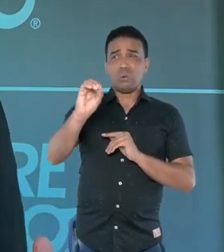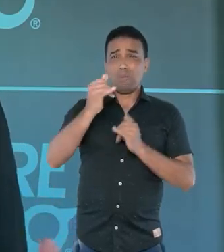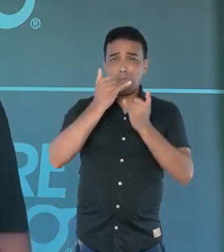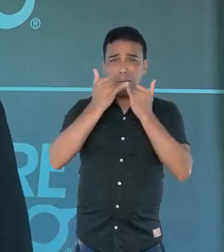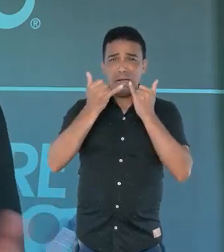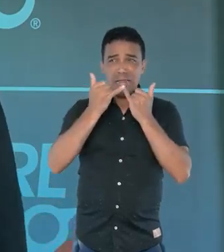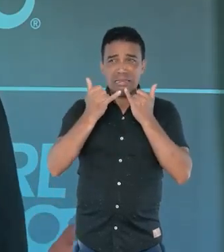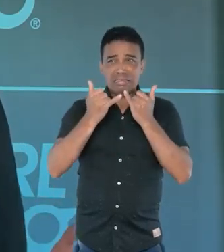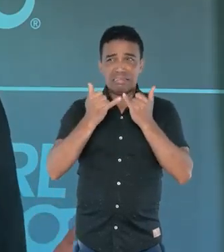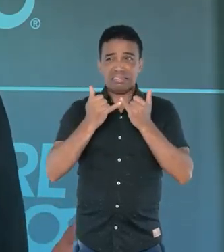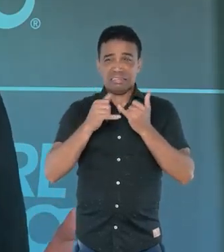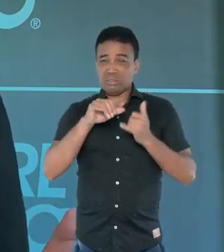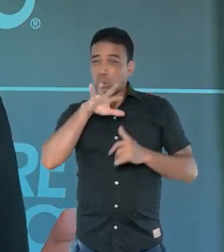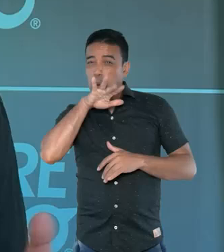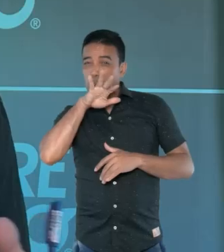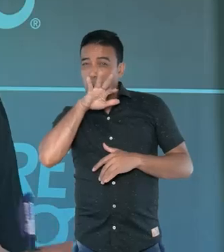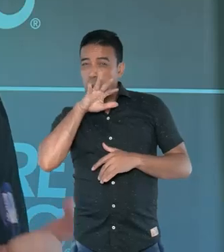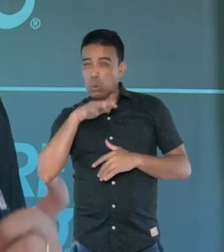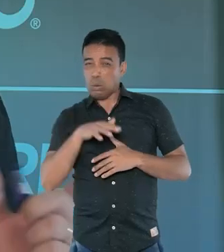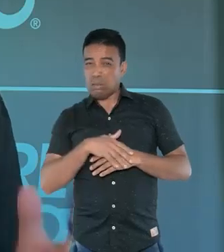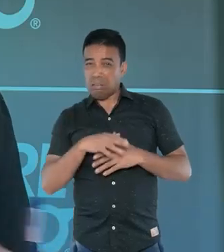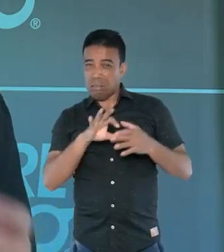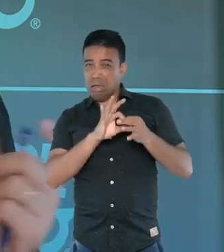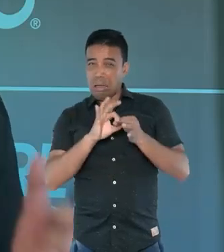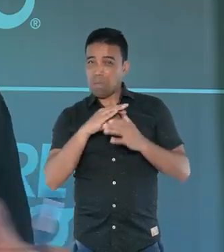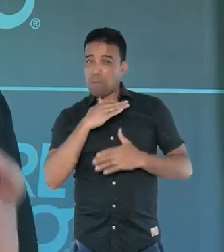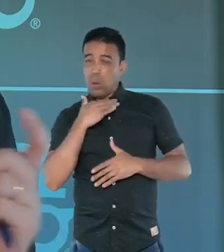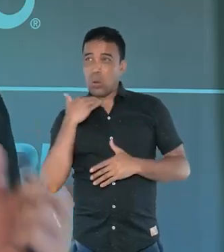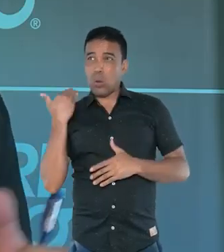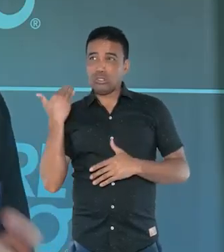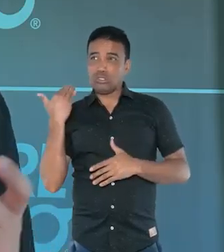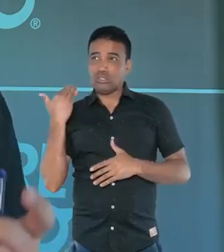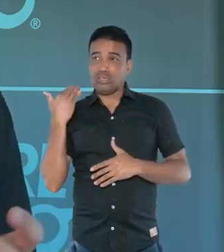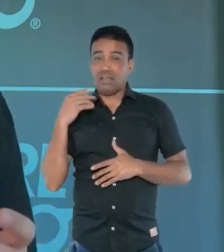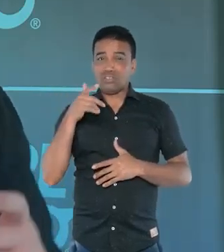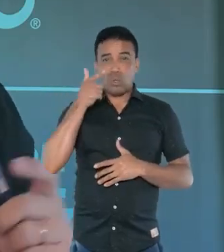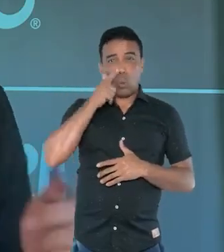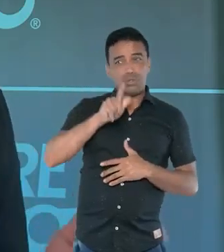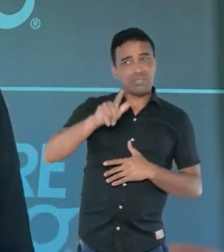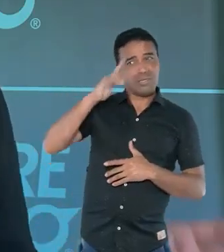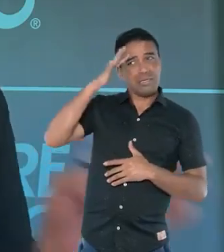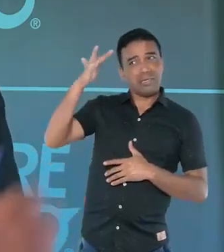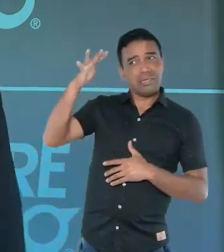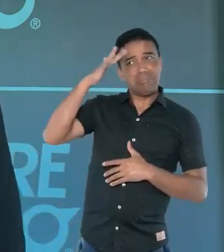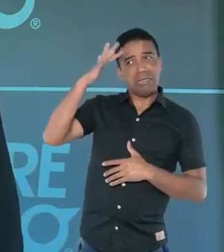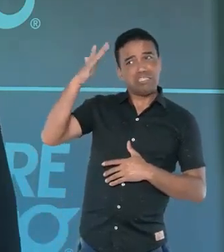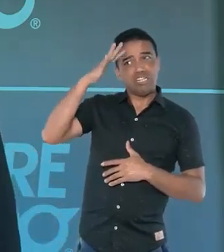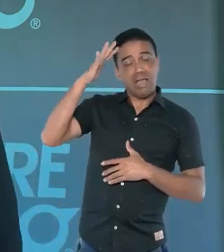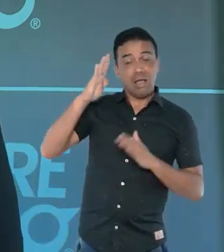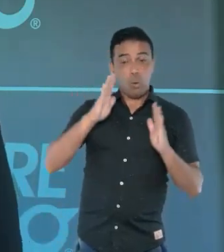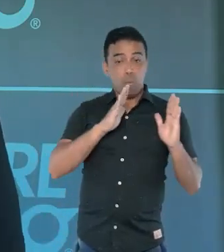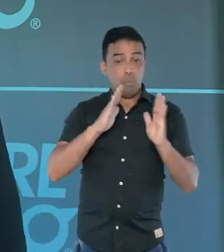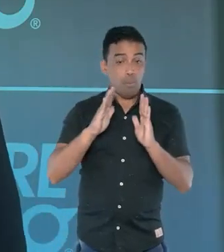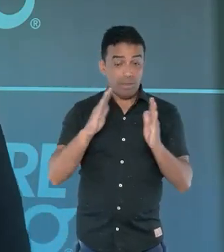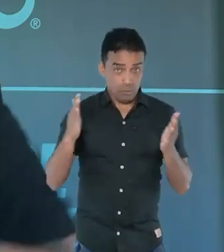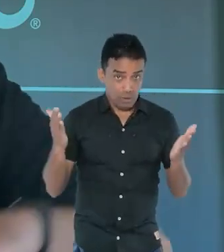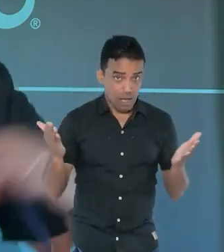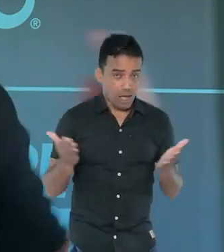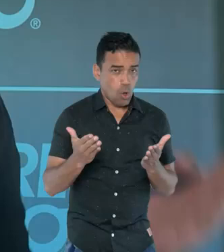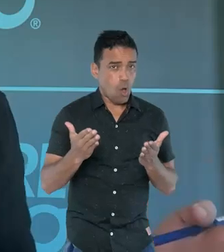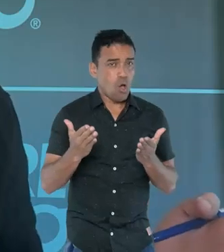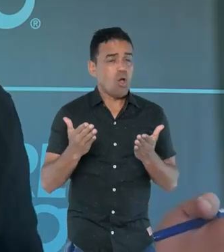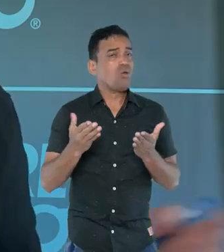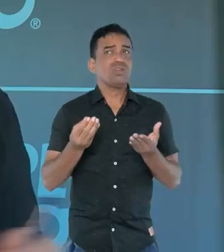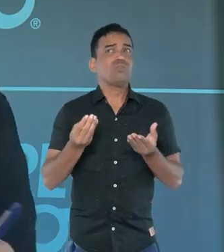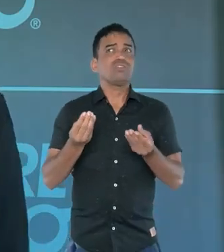início, mas ela é tudo menos mórbida, assim. Na verdade, é você conseguir imaginar, nesse momento do agora, o que